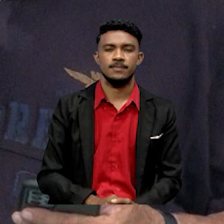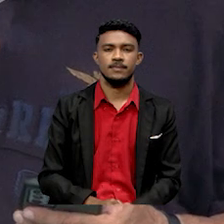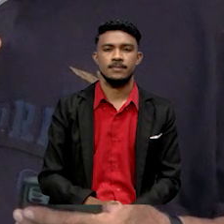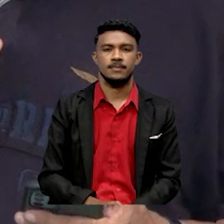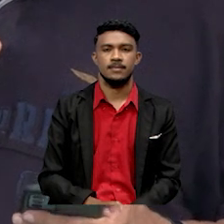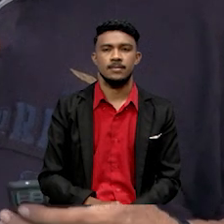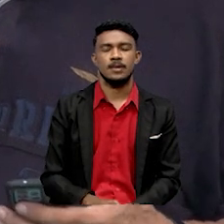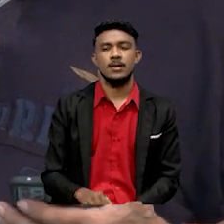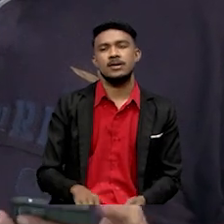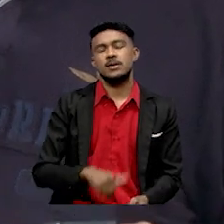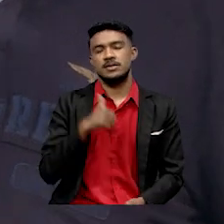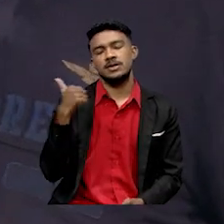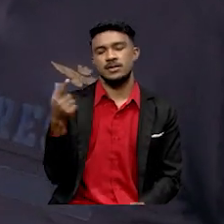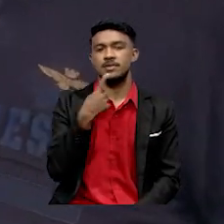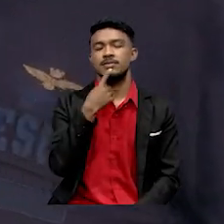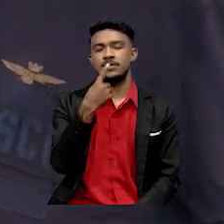Balo atete,